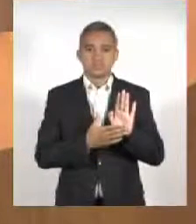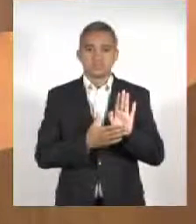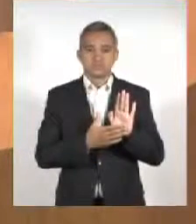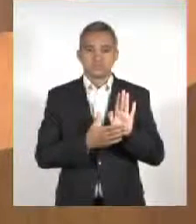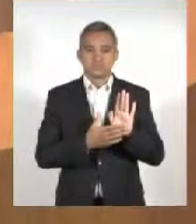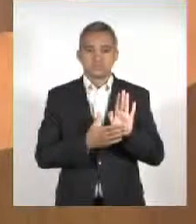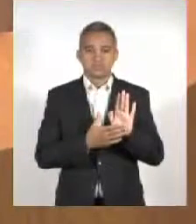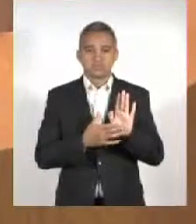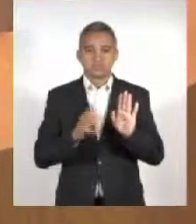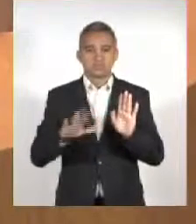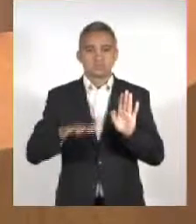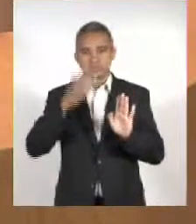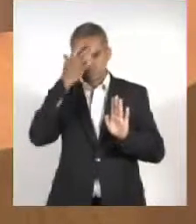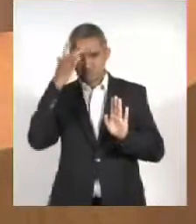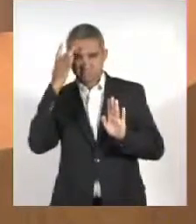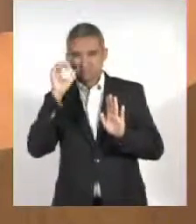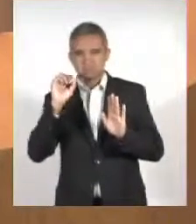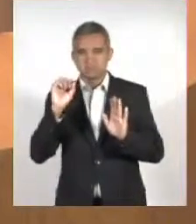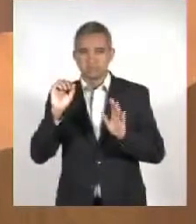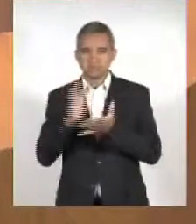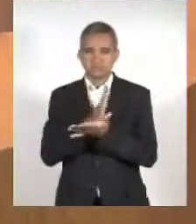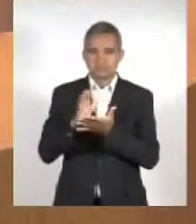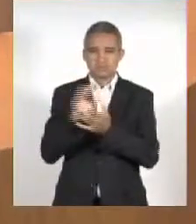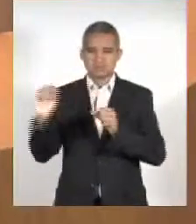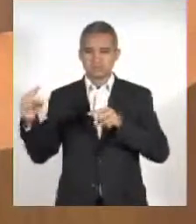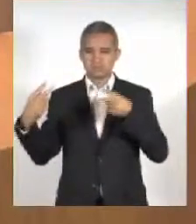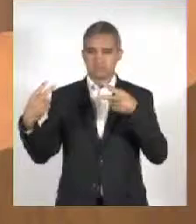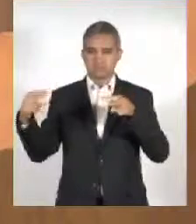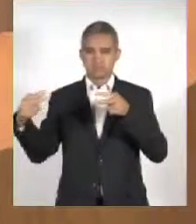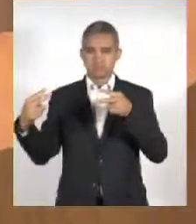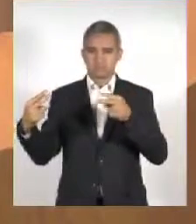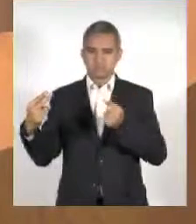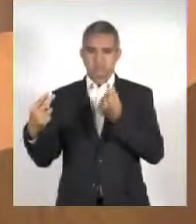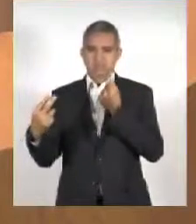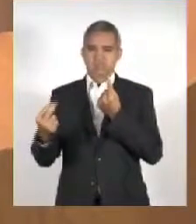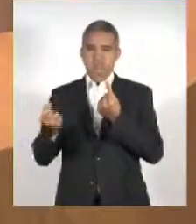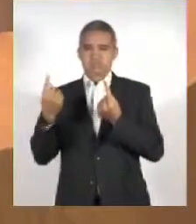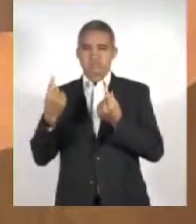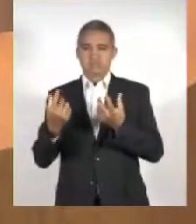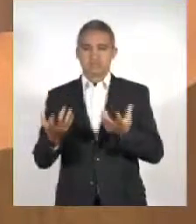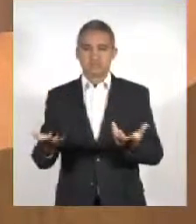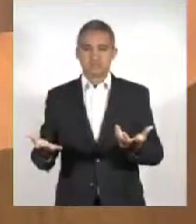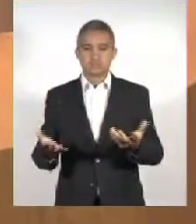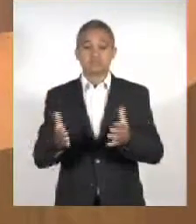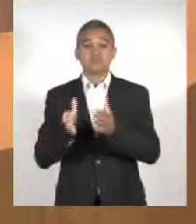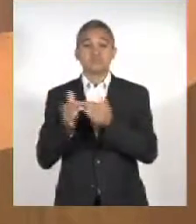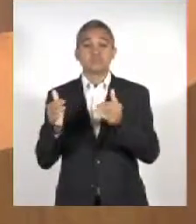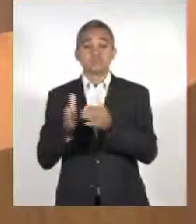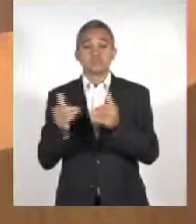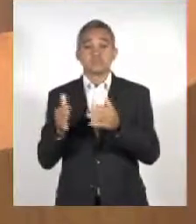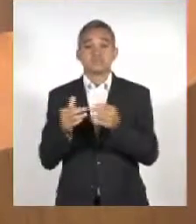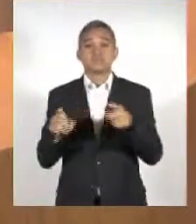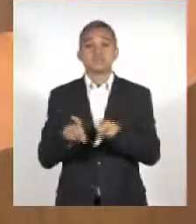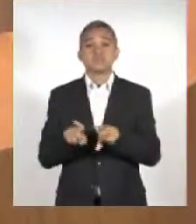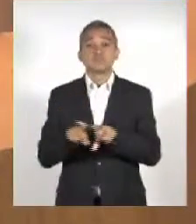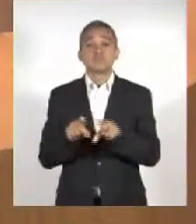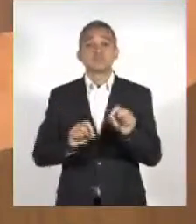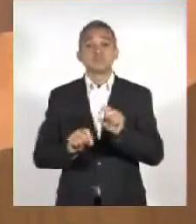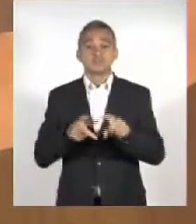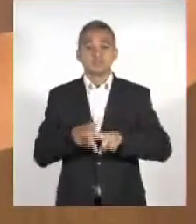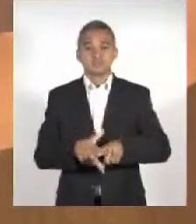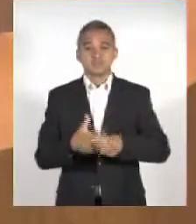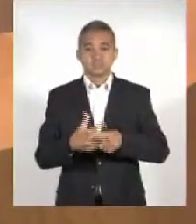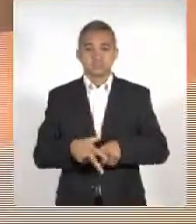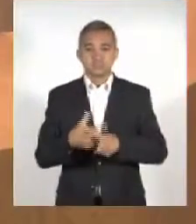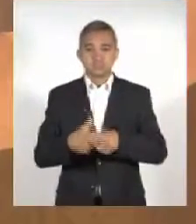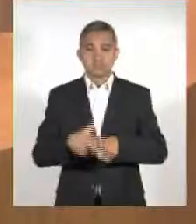causou até estranheza para alguns parlamentares, nós solicitamos também a manutenção e a limpeza dos elevadores, que